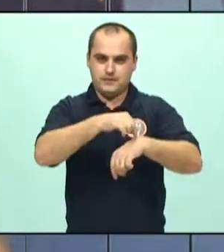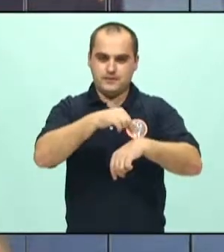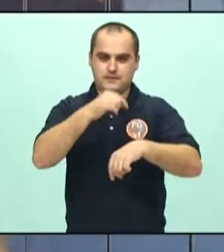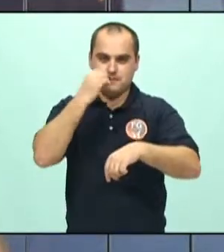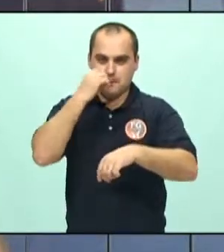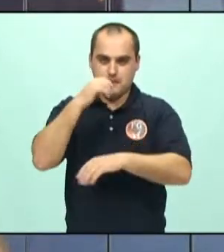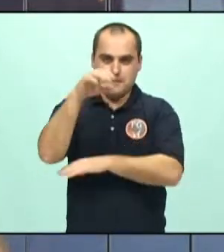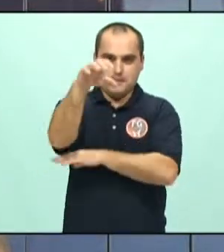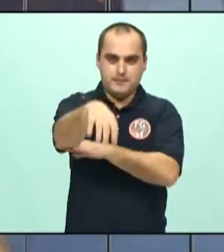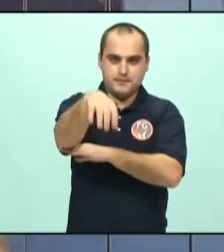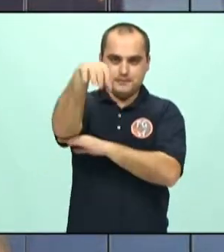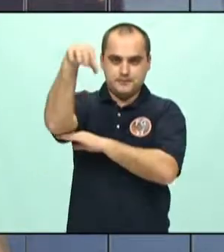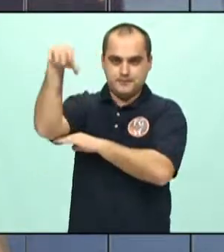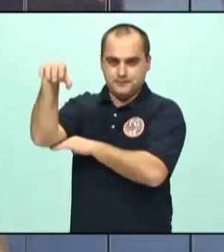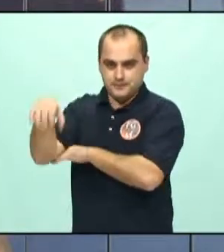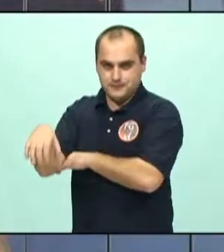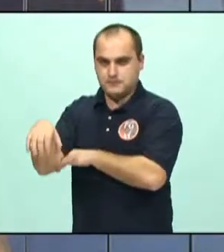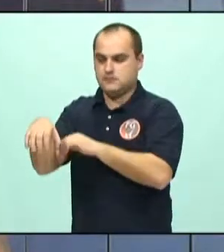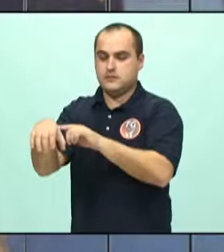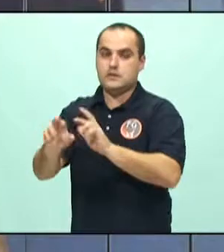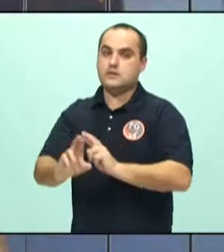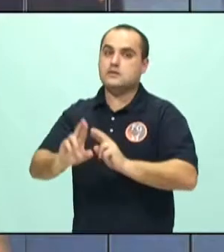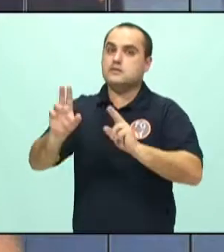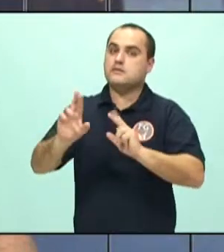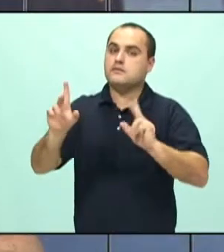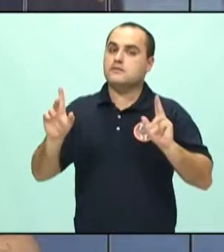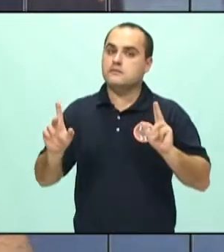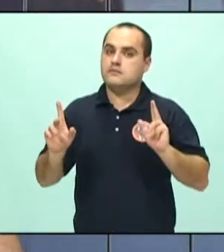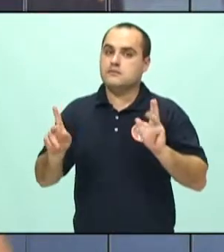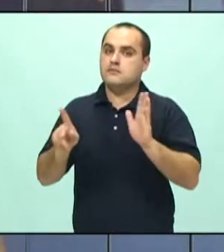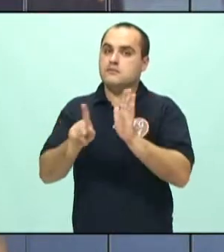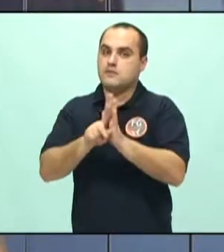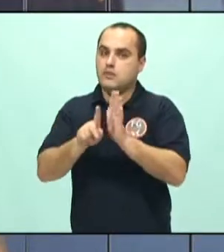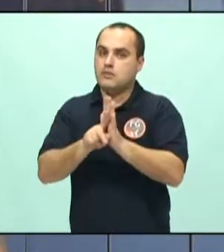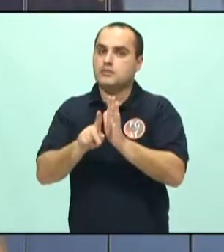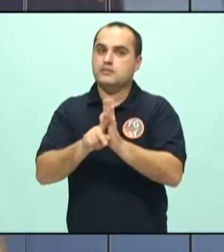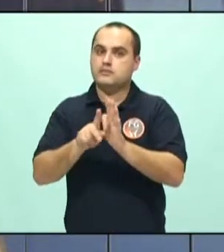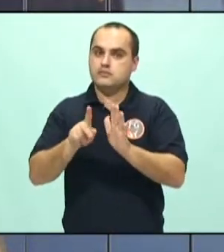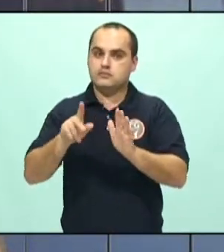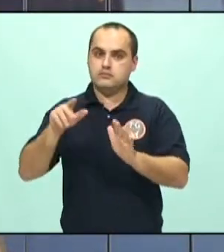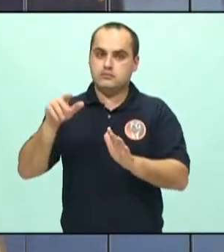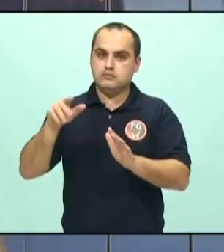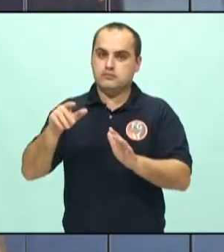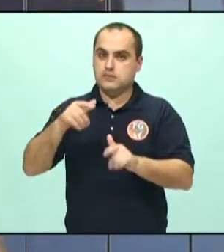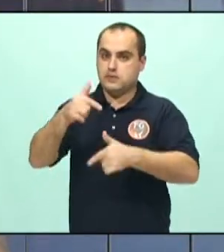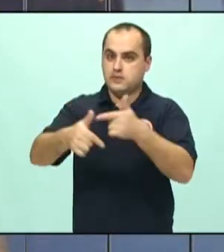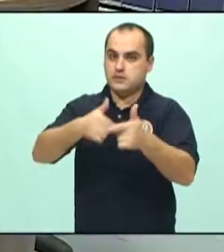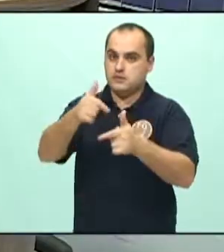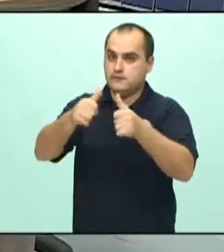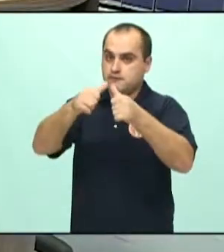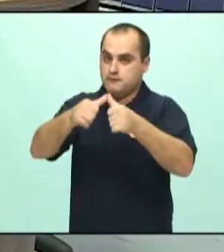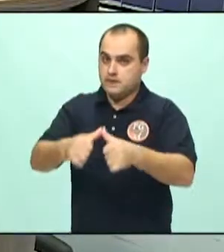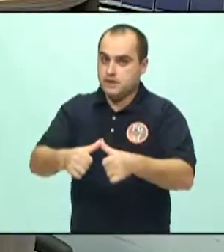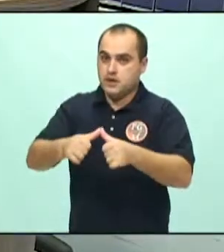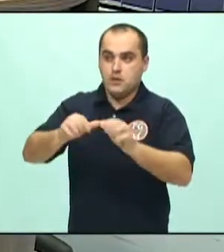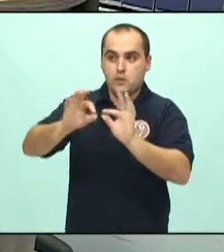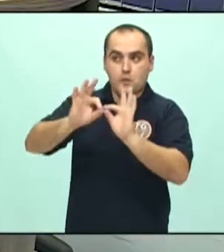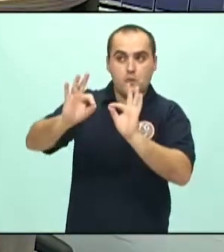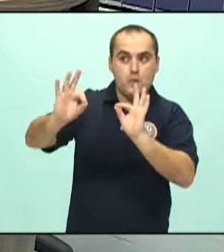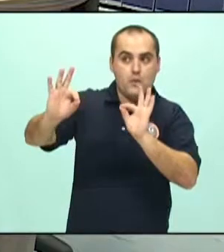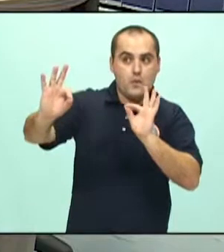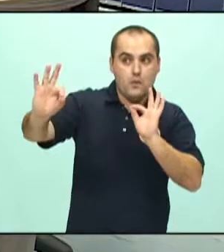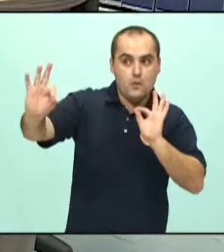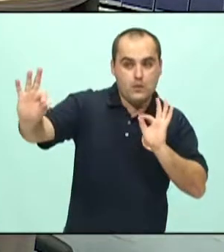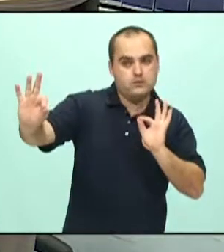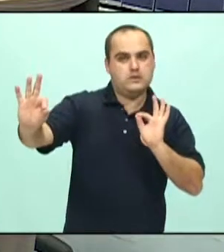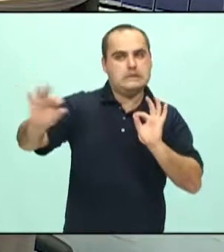feito desse tipo, em cima de plataforma. Hoje ele é feito com spreader automático, o trabalhador fica afastado do raio de ação do guindaste, então tem toda